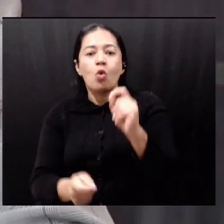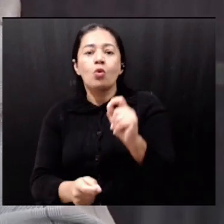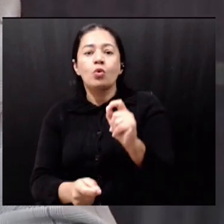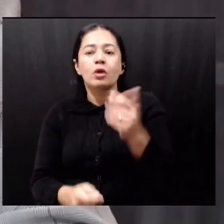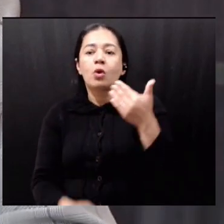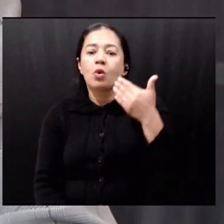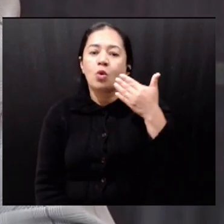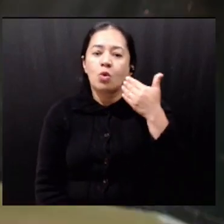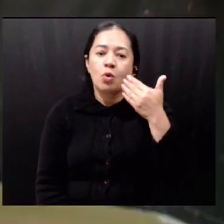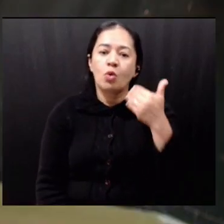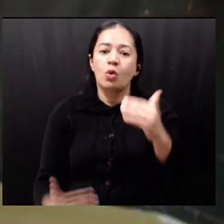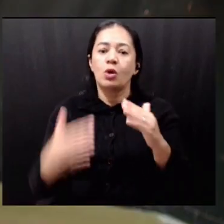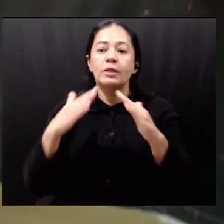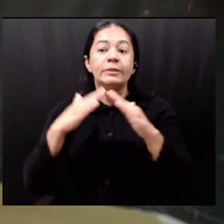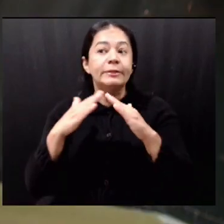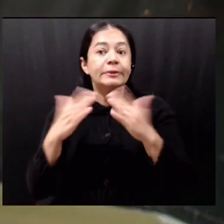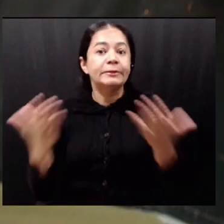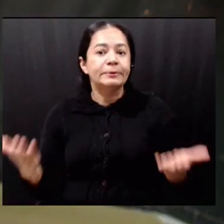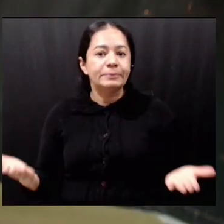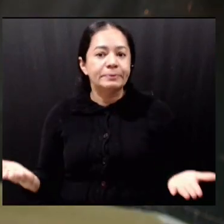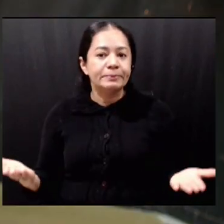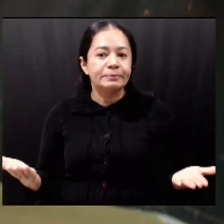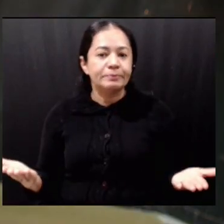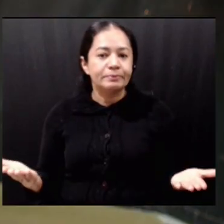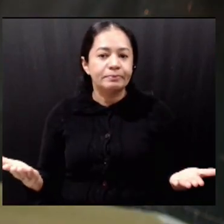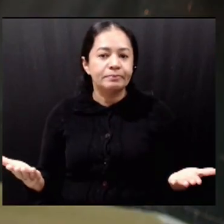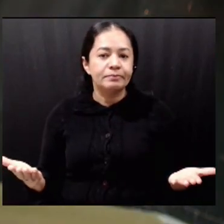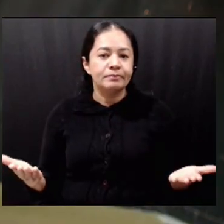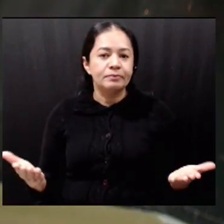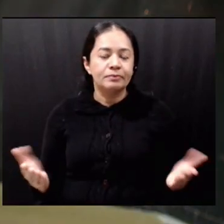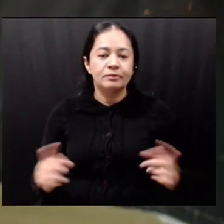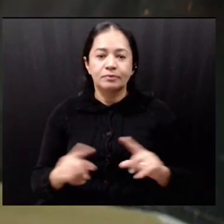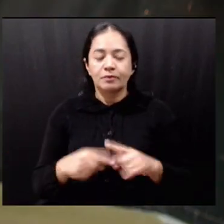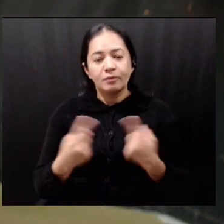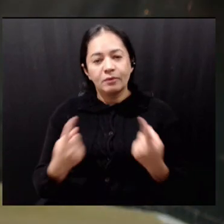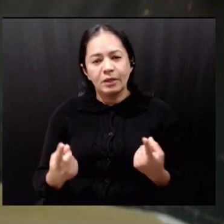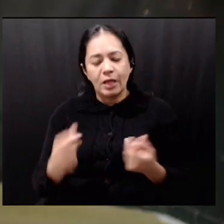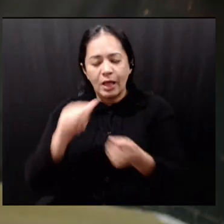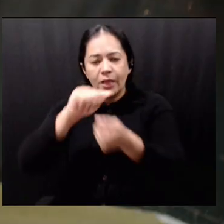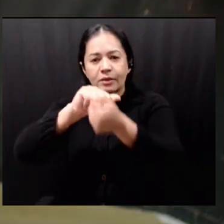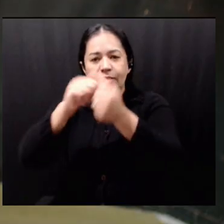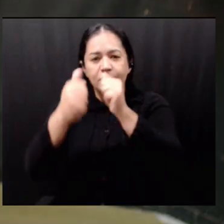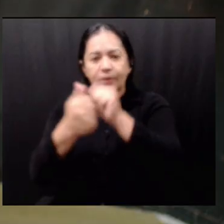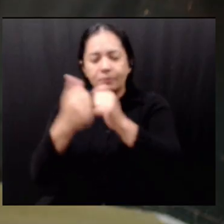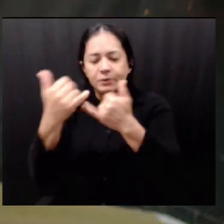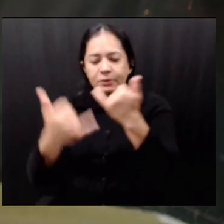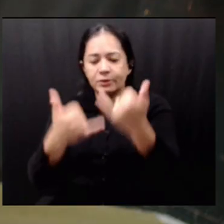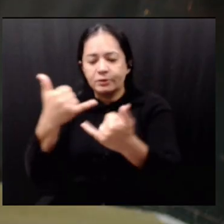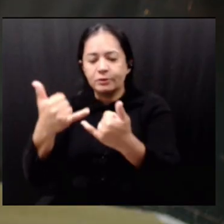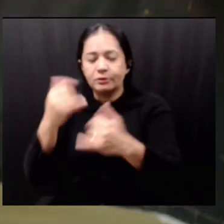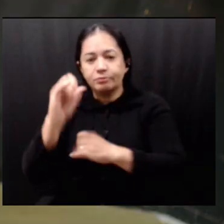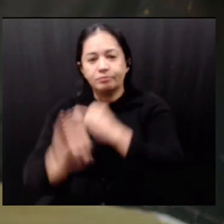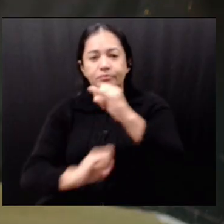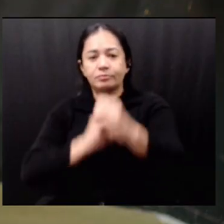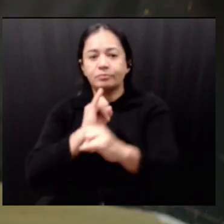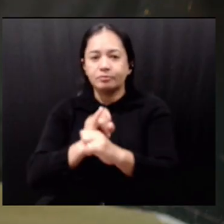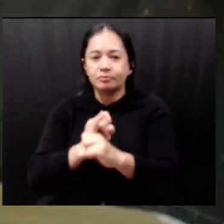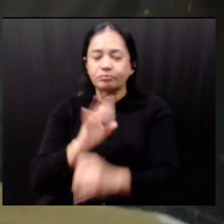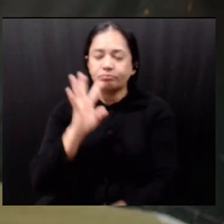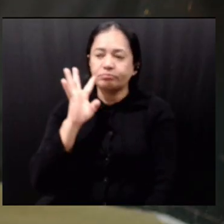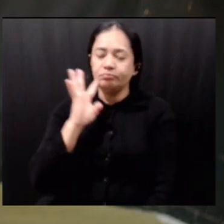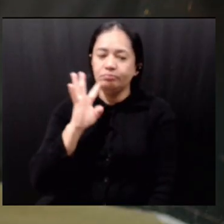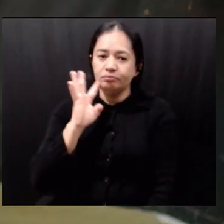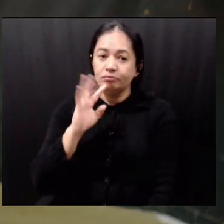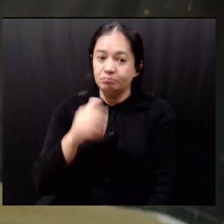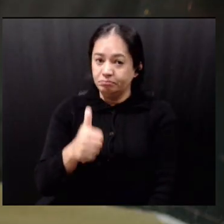também. Então, agora, a questão da adaptação às brincadeiras digitais, né? É legal, né? Mas a